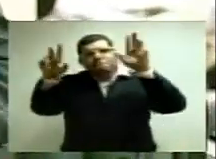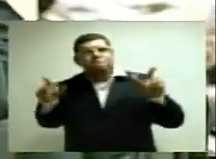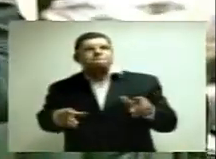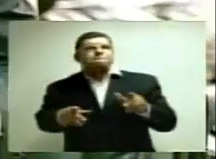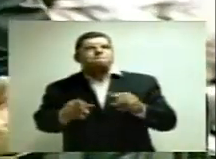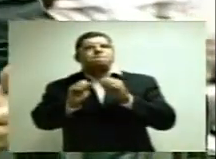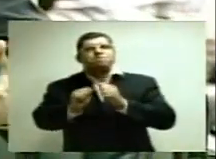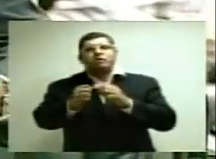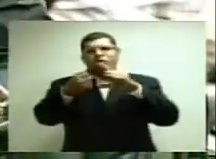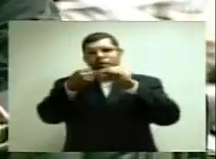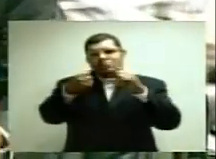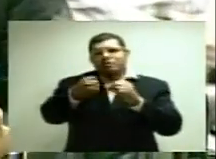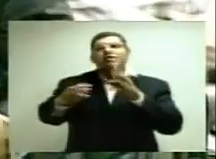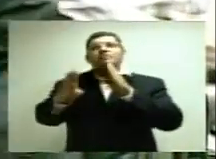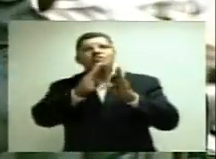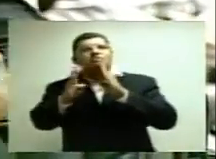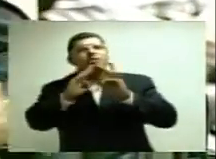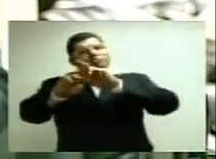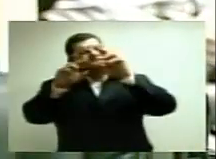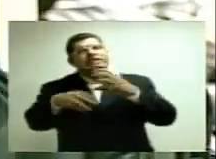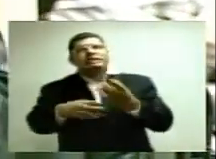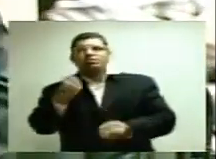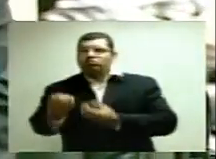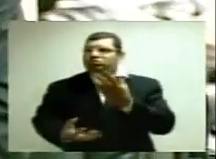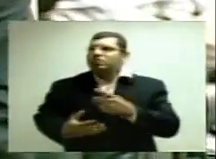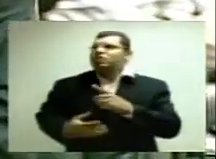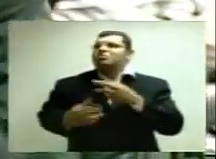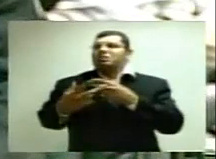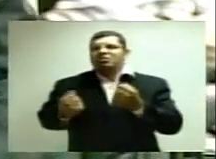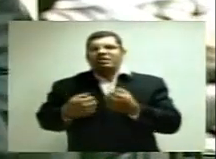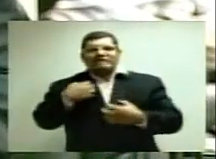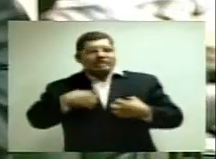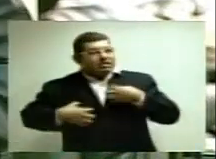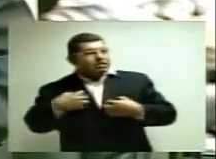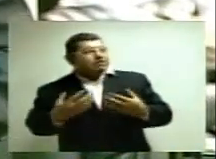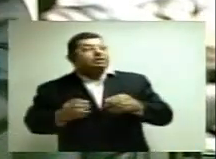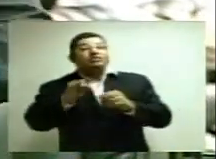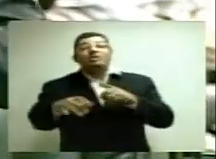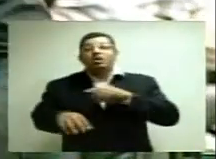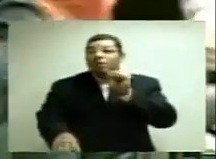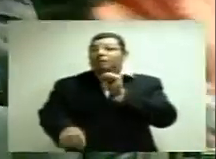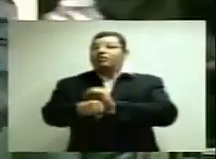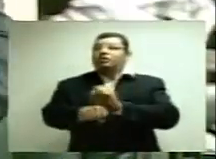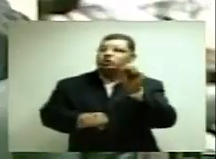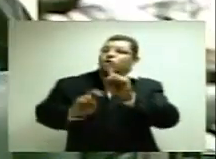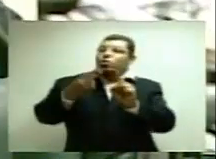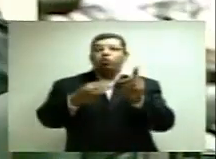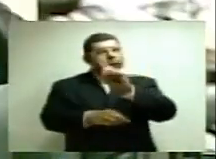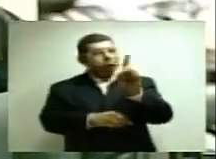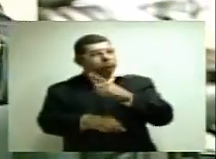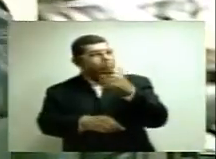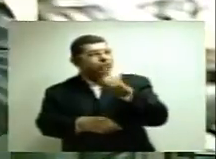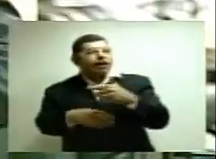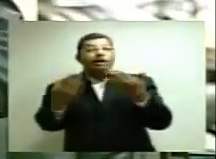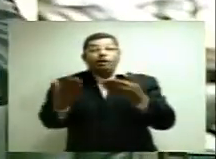maneiras, WhatsApp, Facebook. Então há um clima de ansiedade muito grande hoje na cidade de Manaus